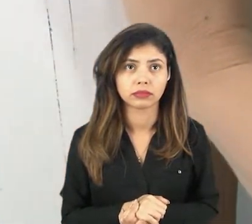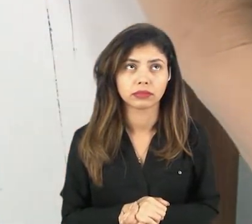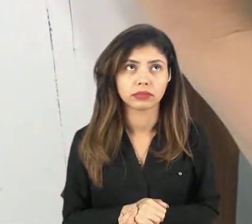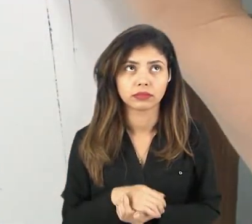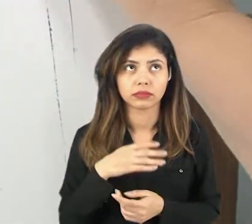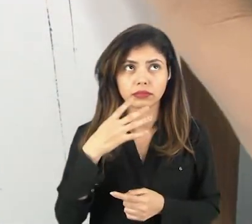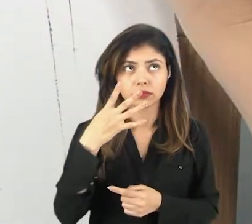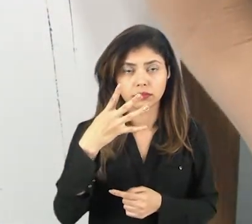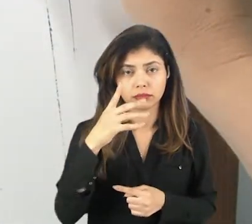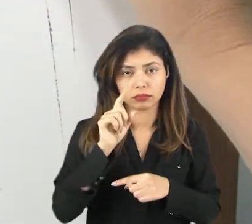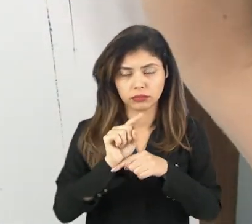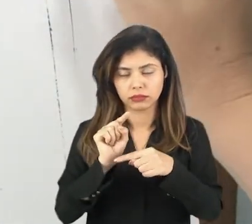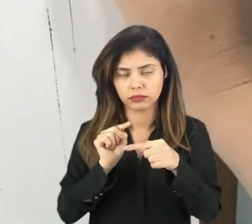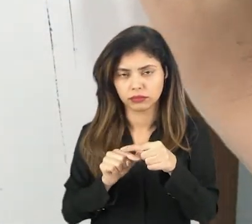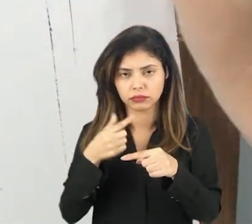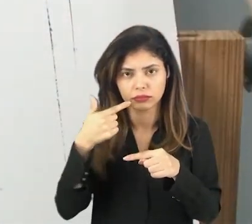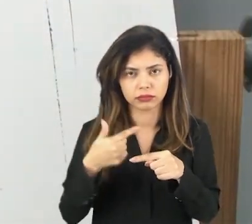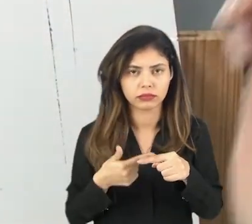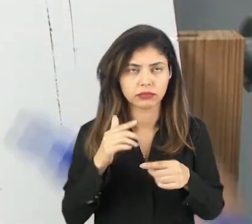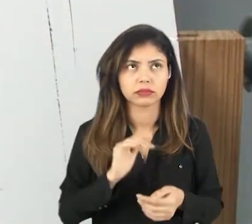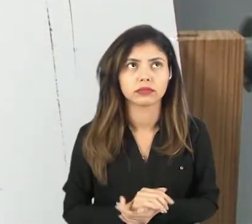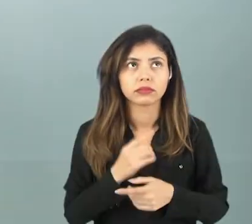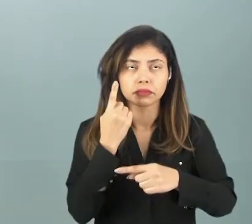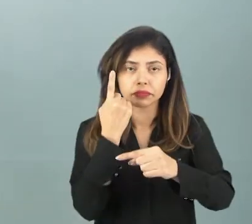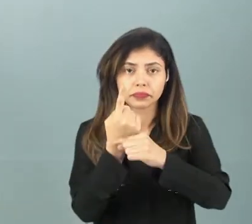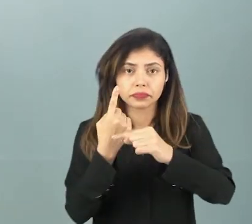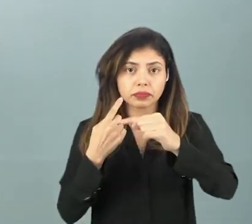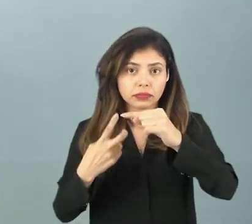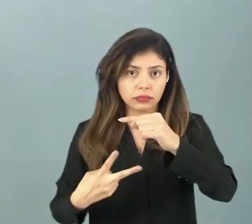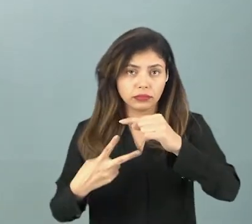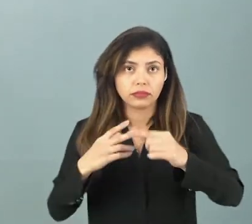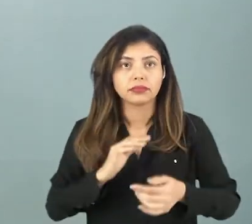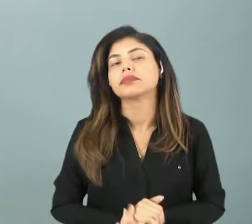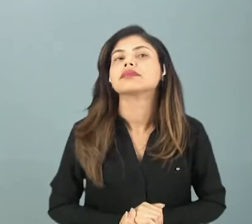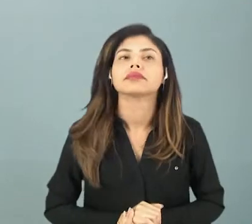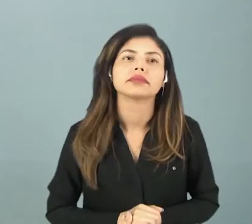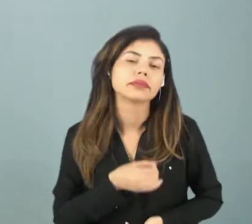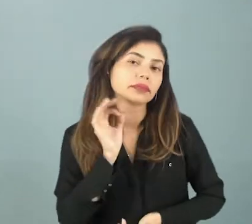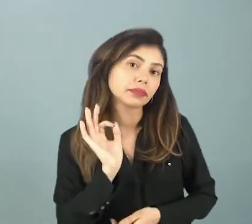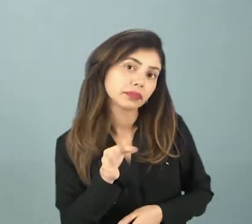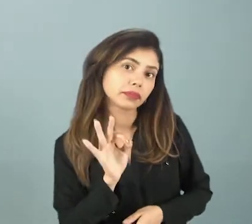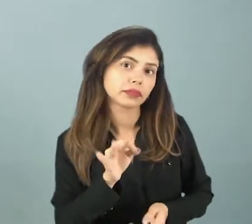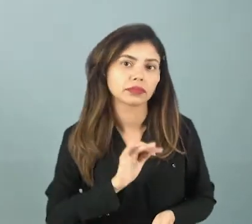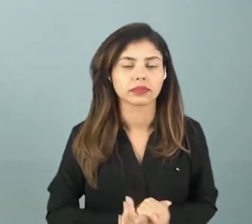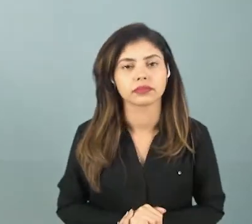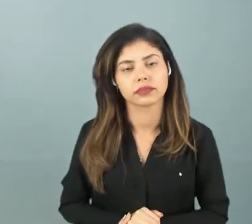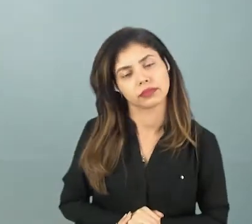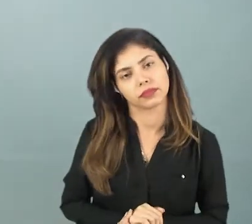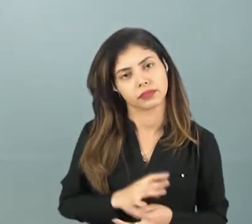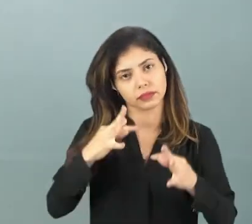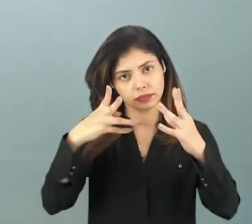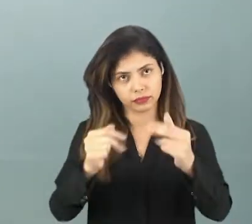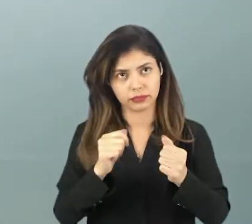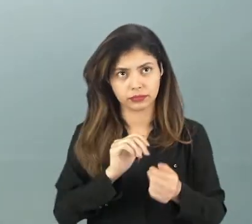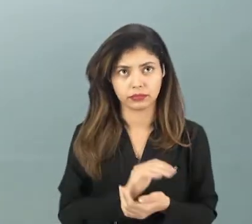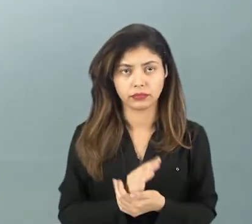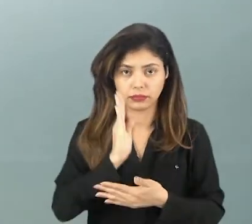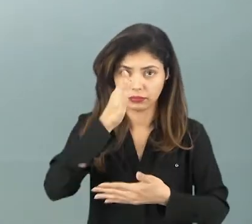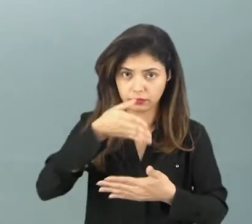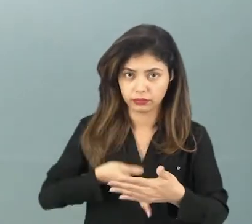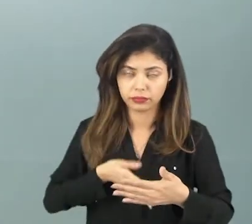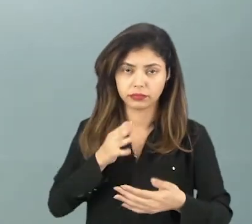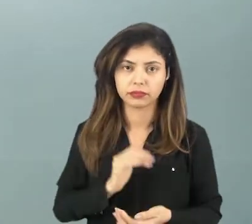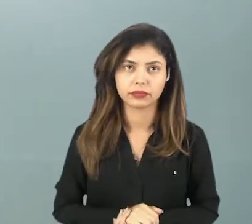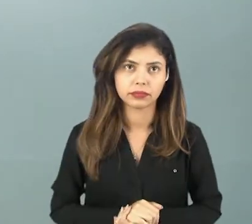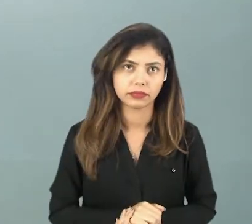4 dividido por 2 vai ser 2, certinho? Então, eu vou ter no total a